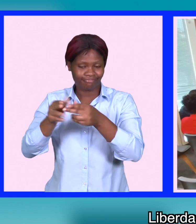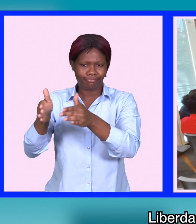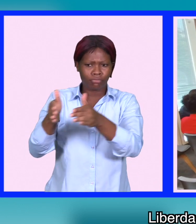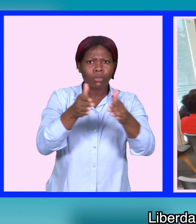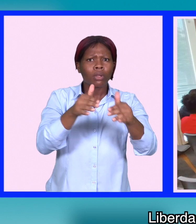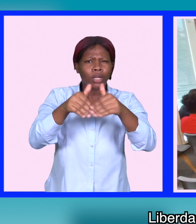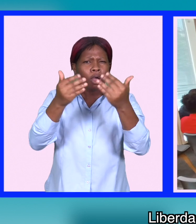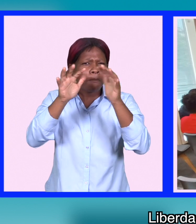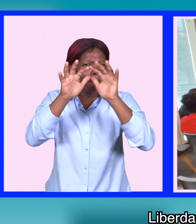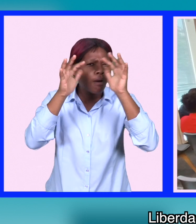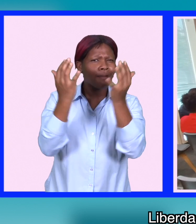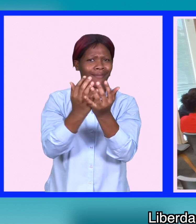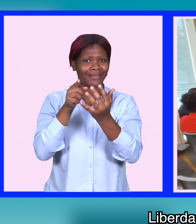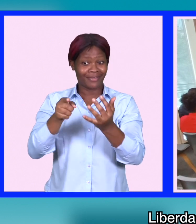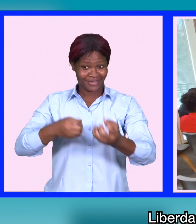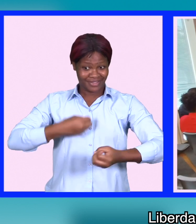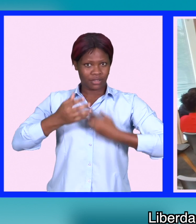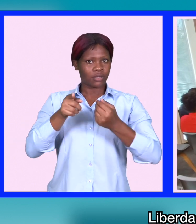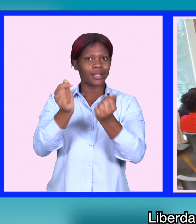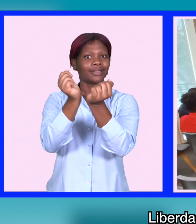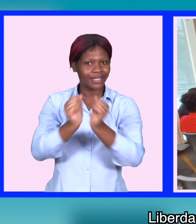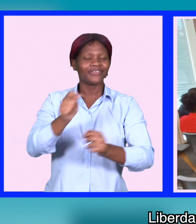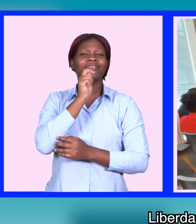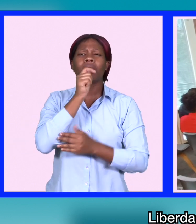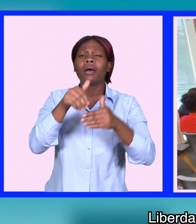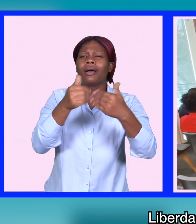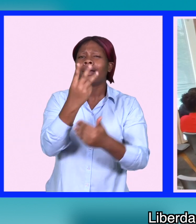da Liberdade de Imprensa, celebrado a 3 de maio corrente.